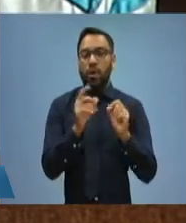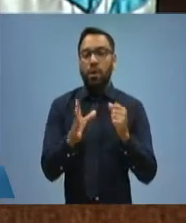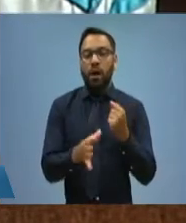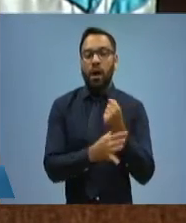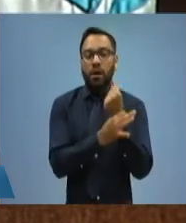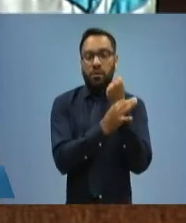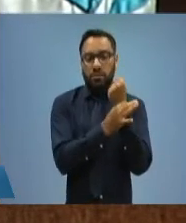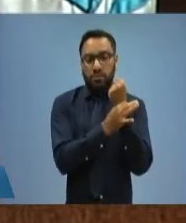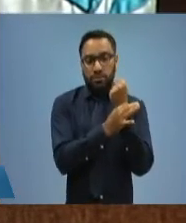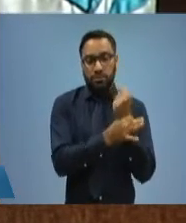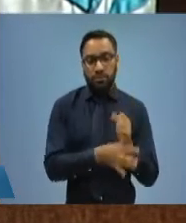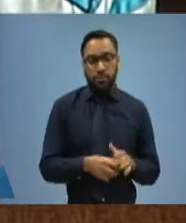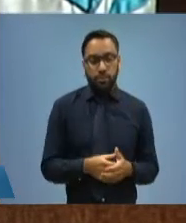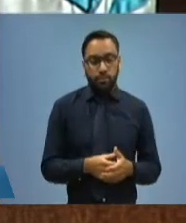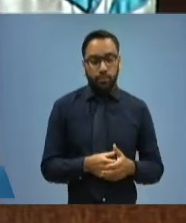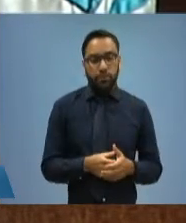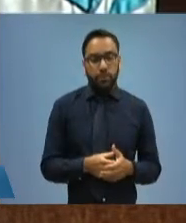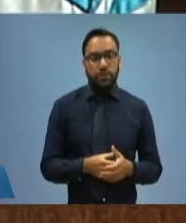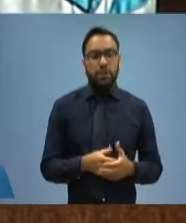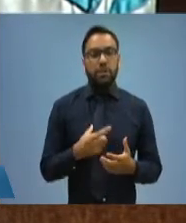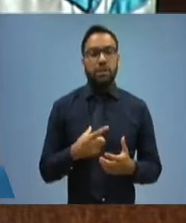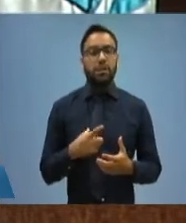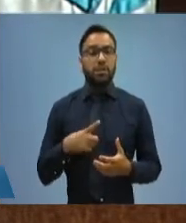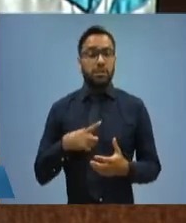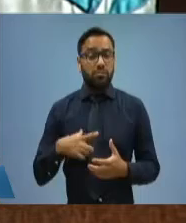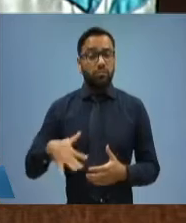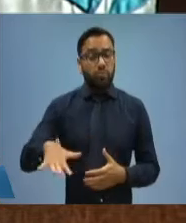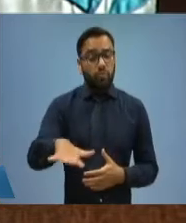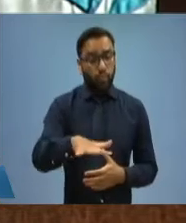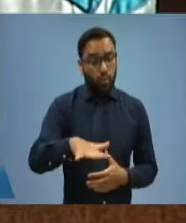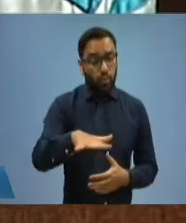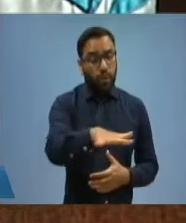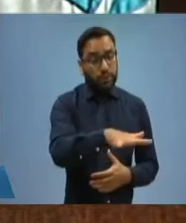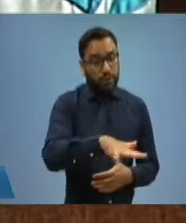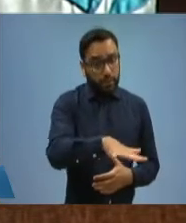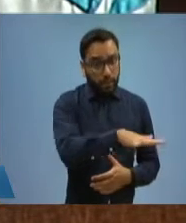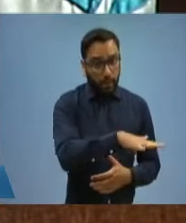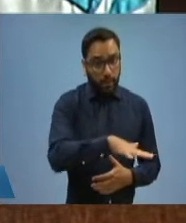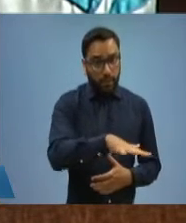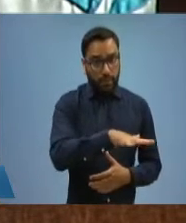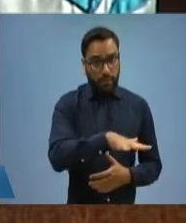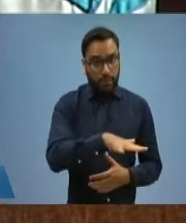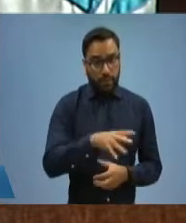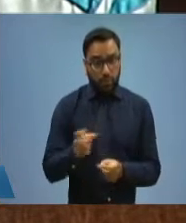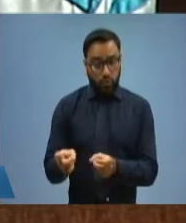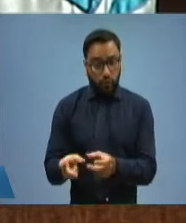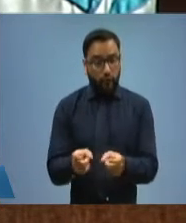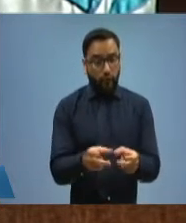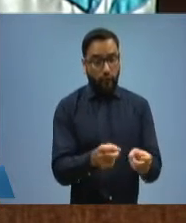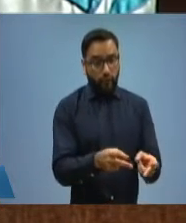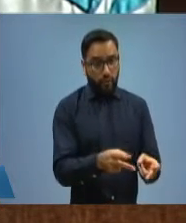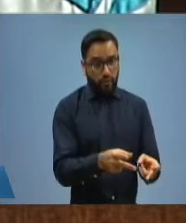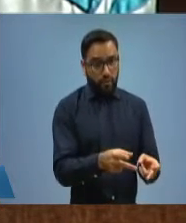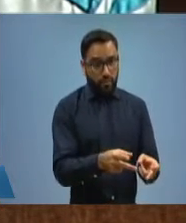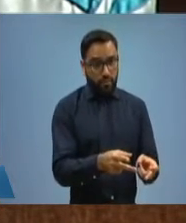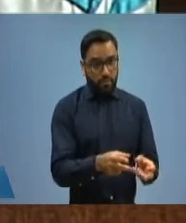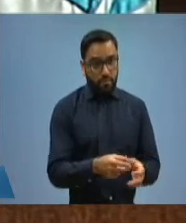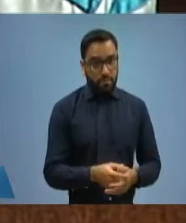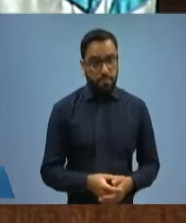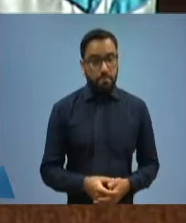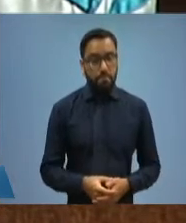Prefeitura Municipal de garantir esses espaços que hoje já estão sendo utilizados, porém, por um instrumento de acordo de